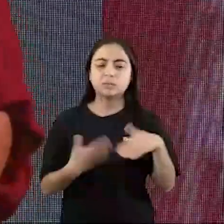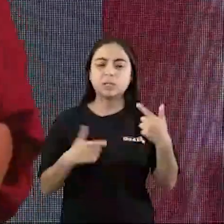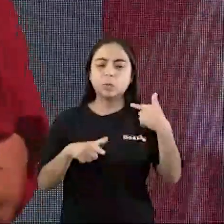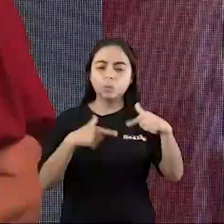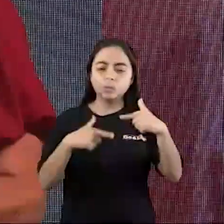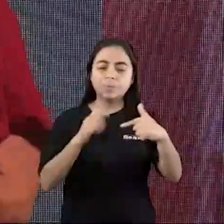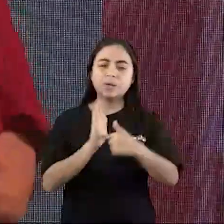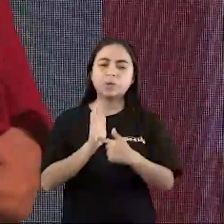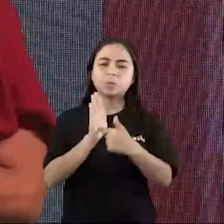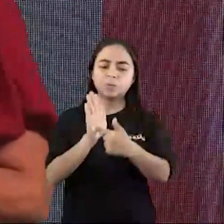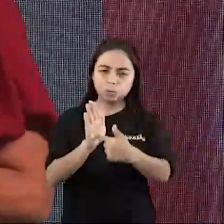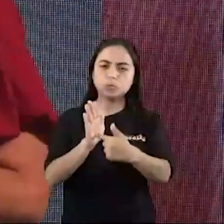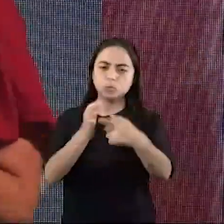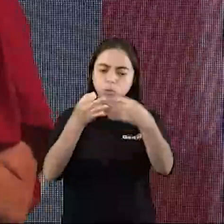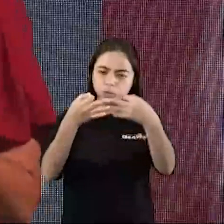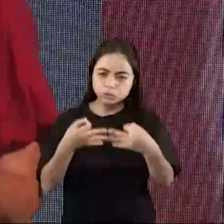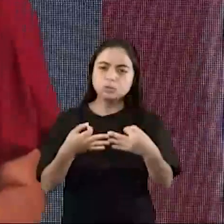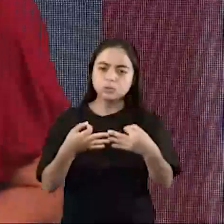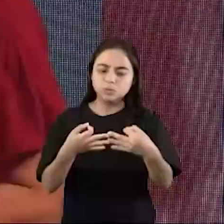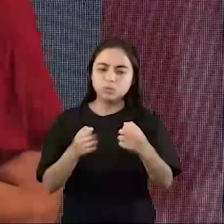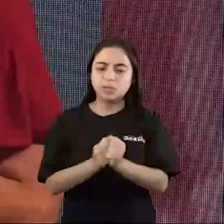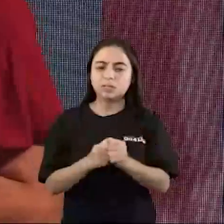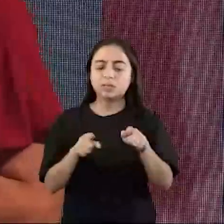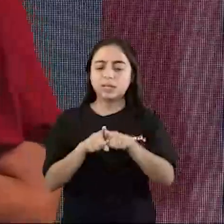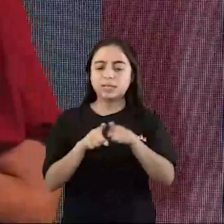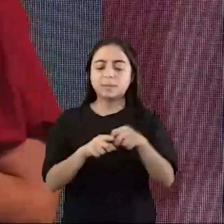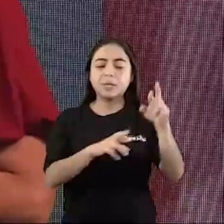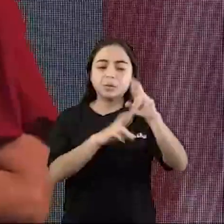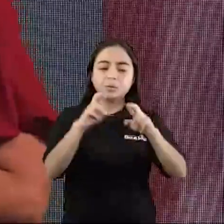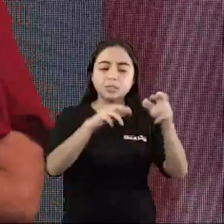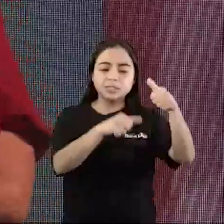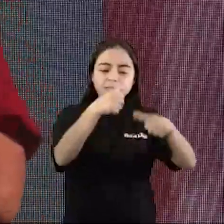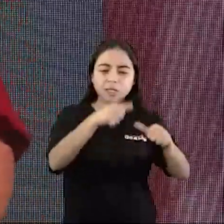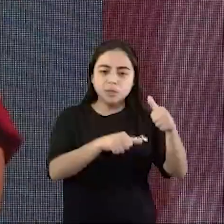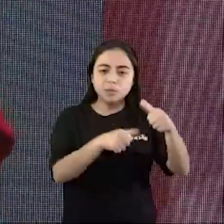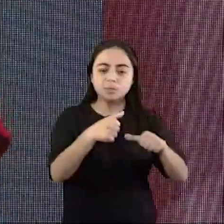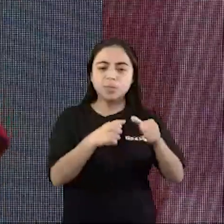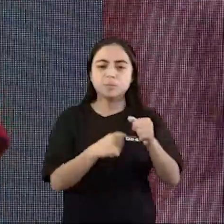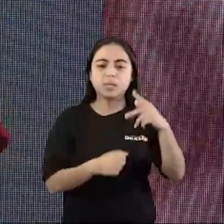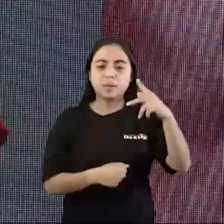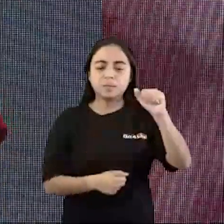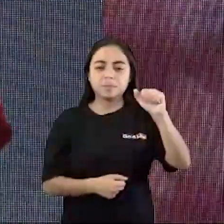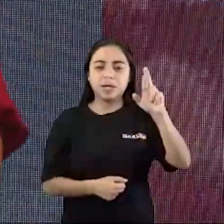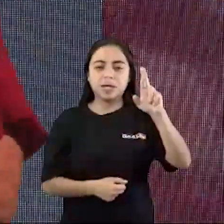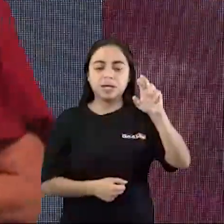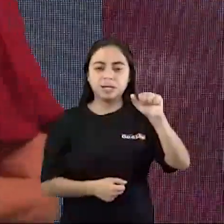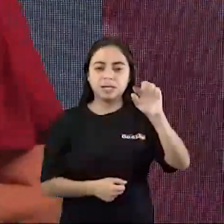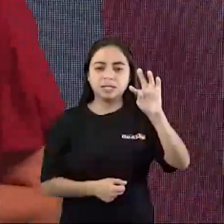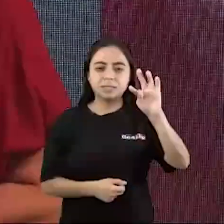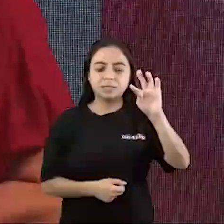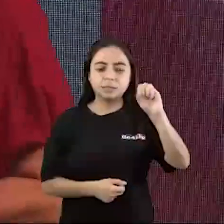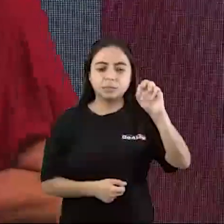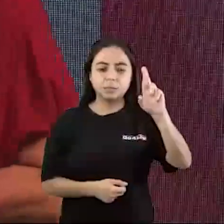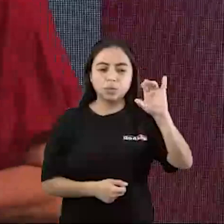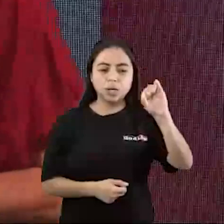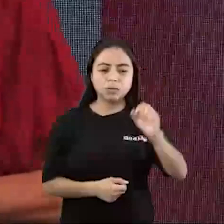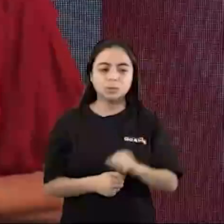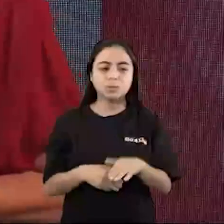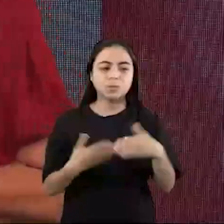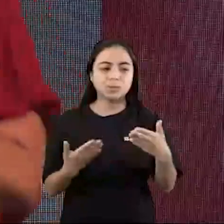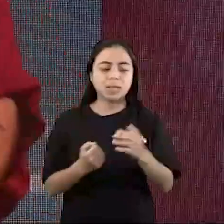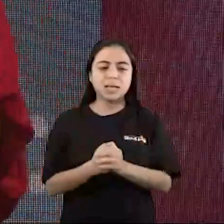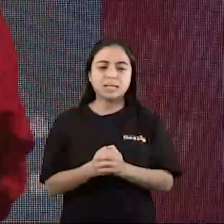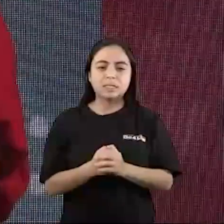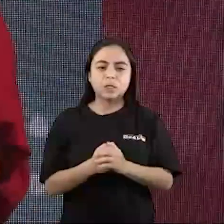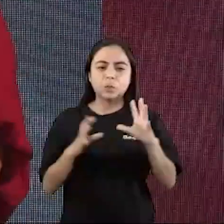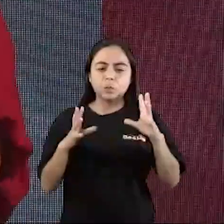que mostrou essa perspectiva, além do exame parasitológico de raspado cutâneo, tem bastante tempo isso, mas trouxe essa perspectiva. Então todo mundo que vem